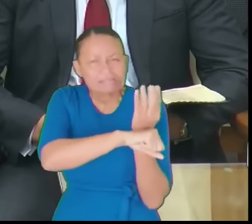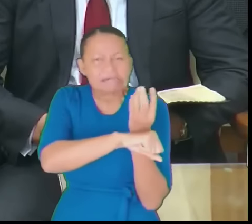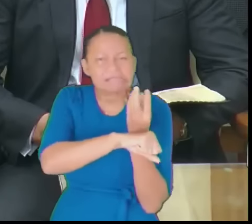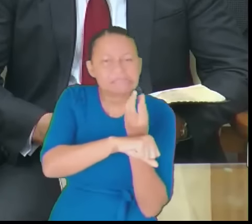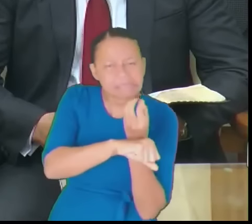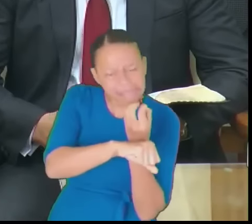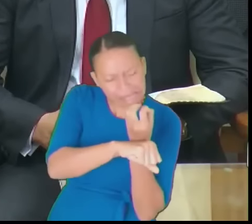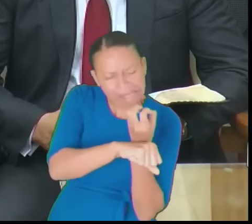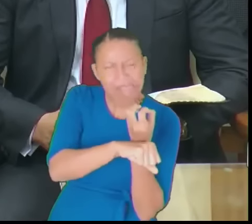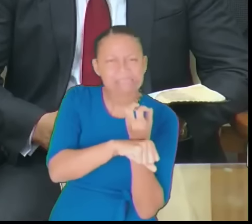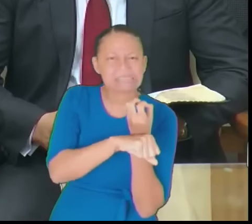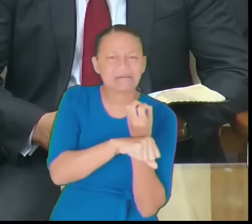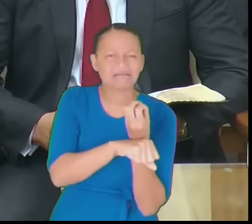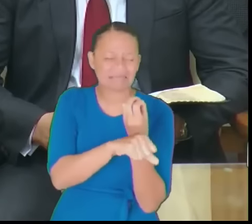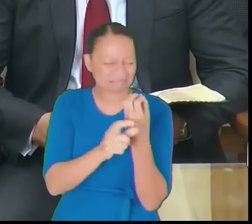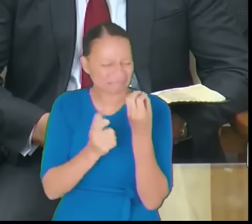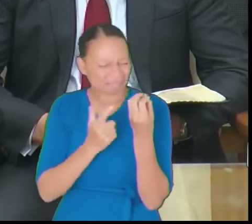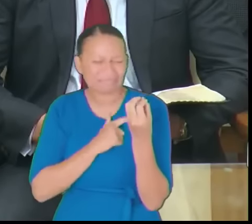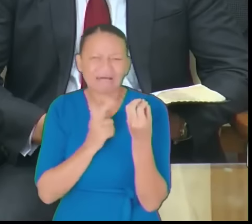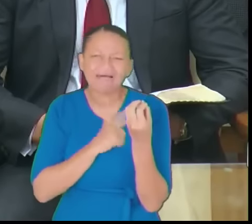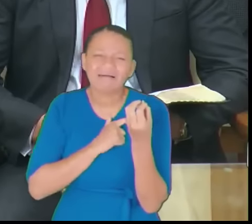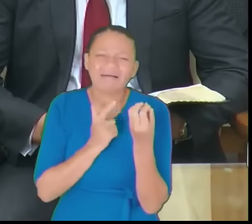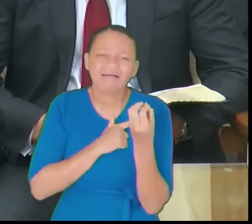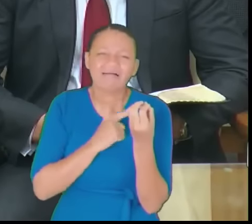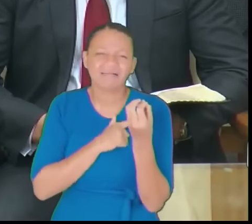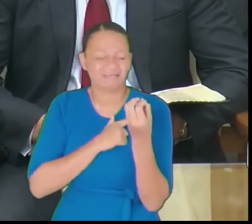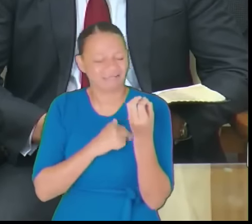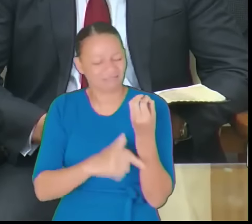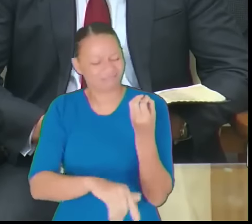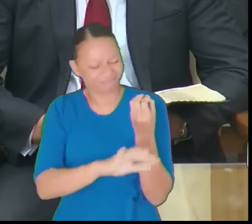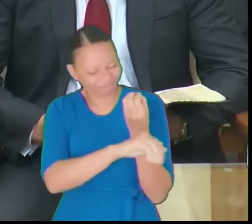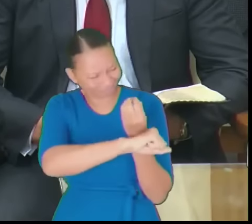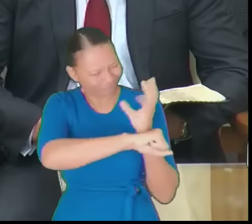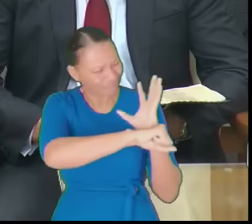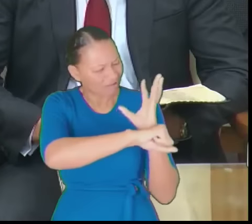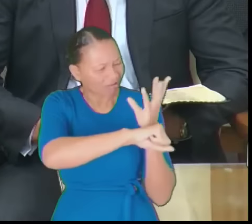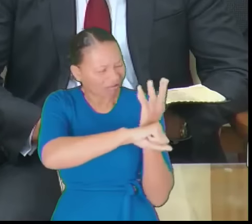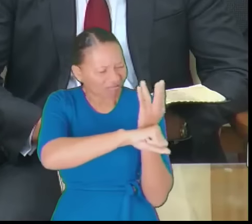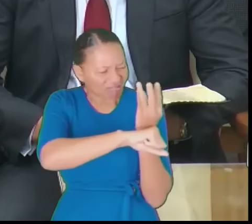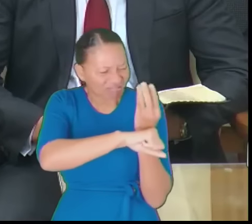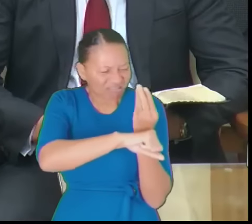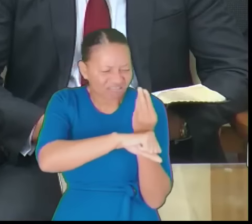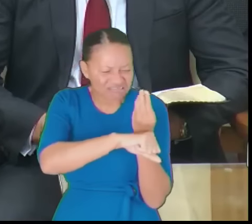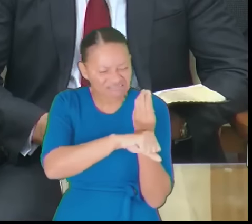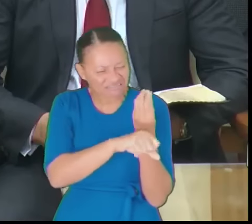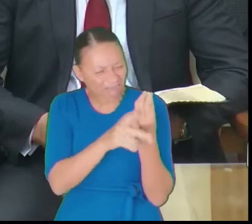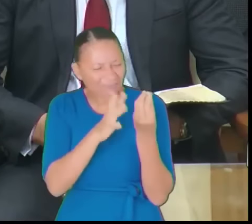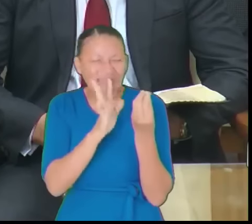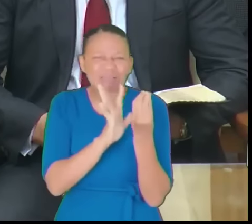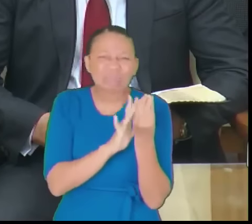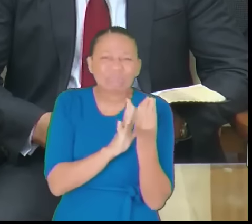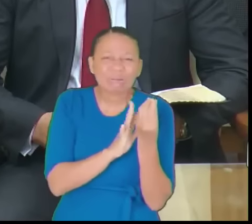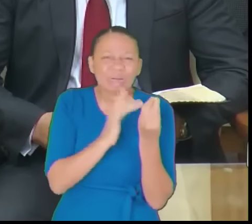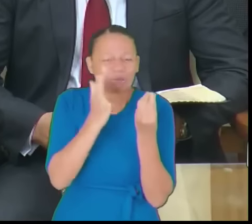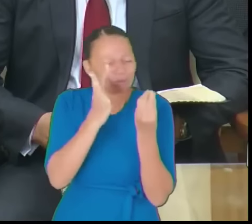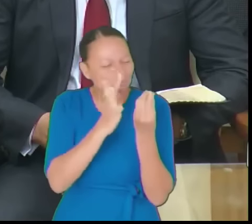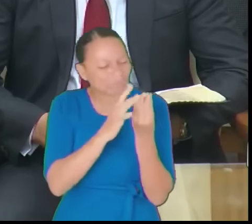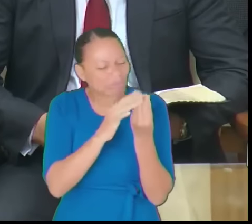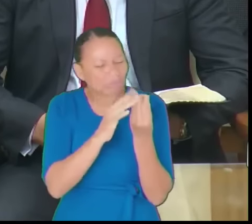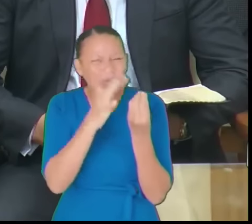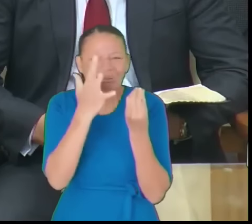está feia. A maioria das igrejas está com um aspecto doentio, com um